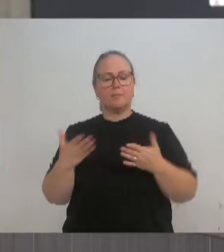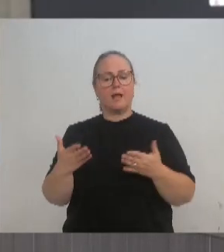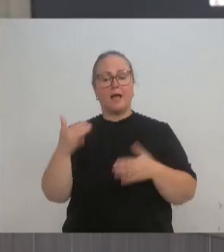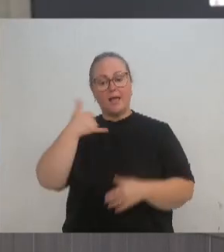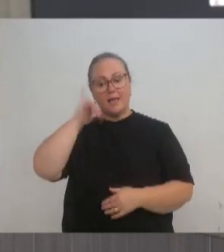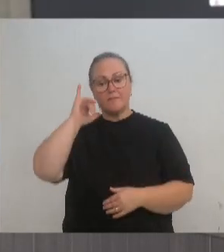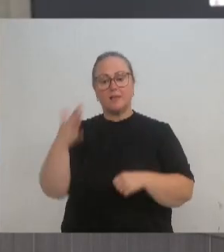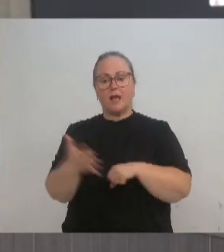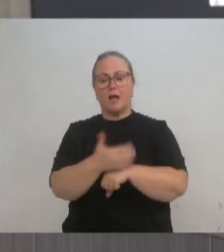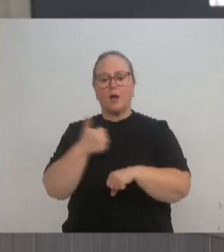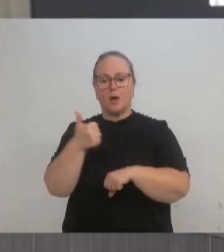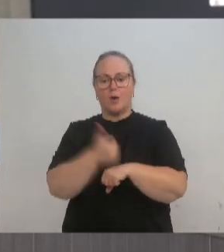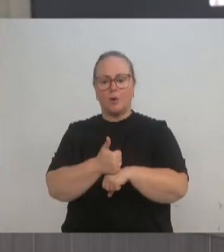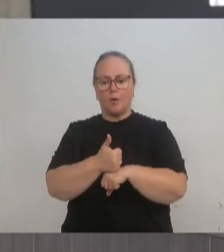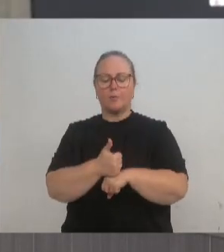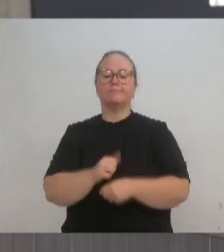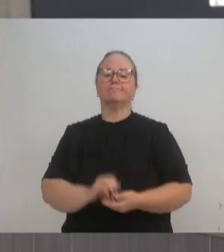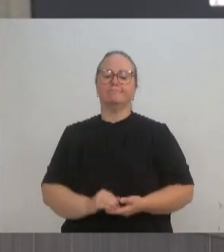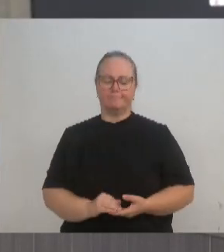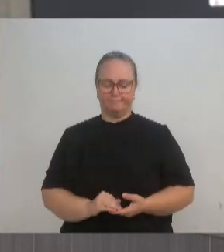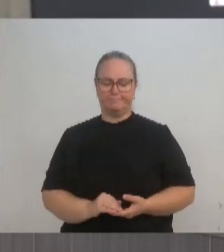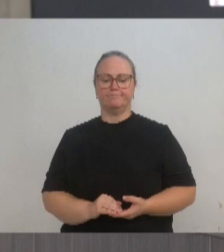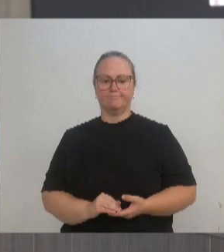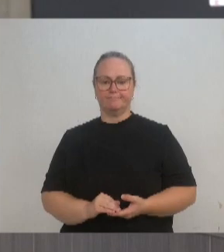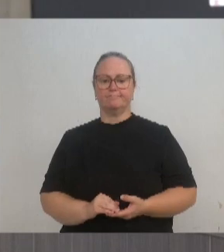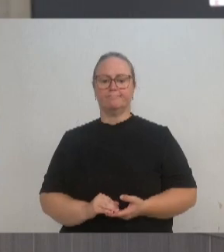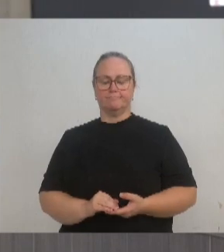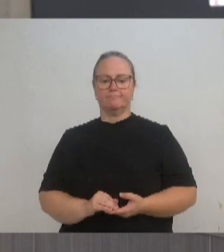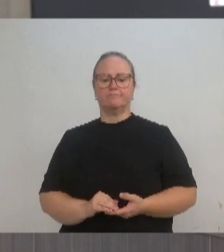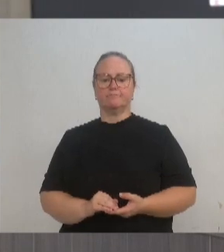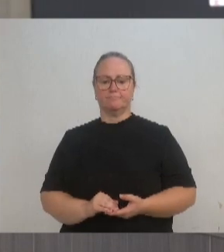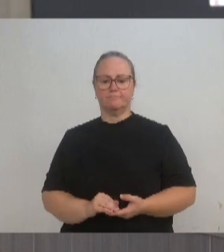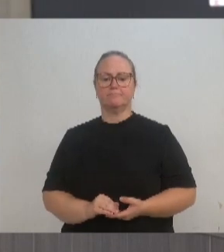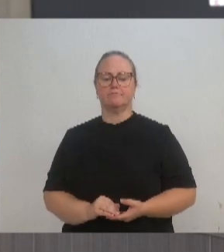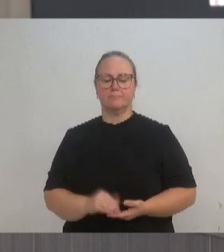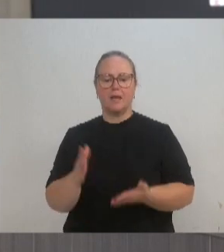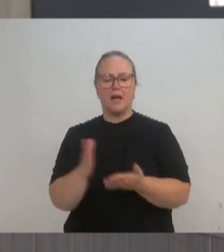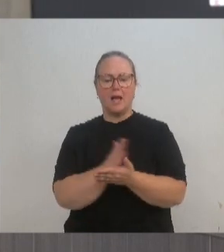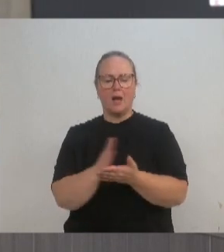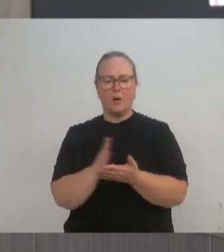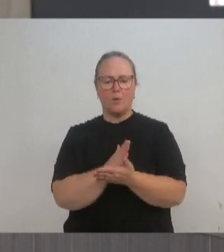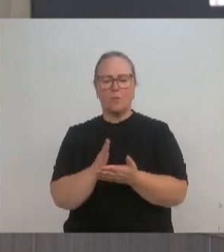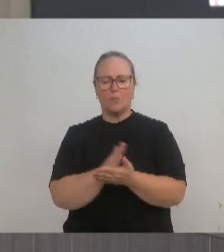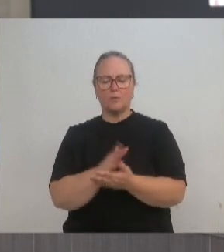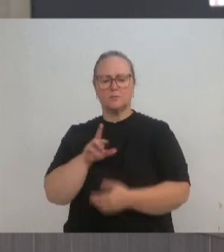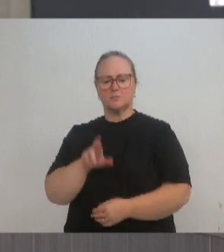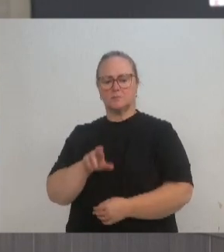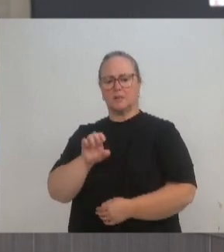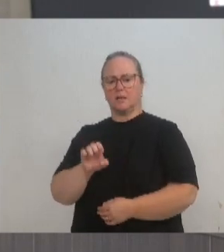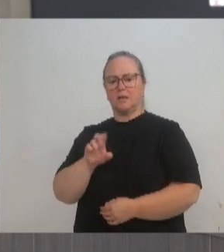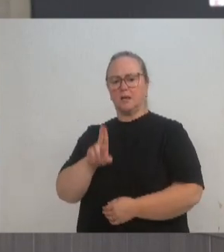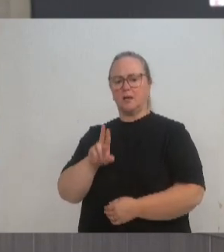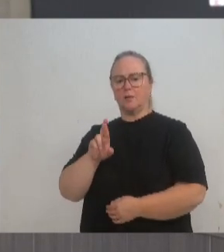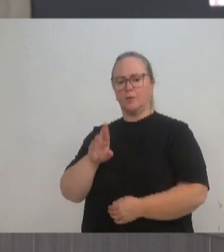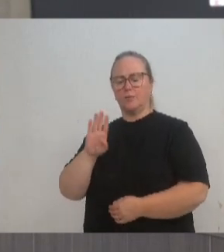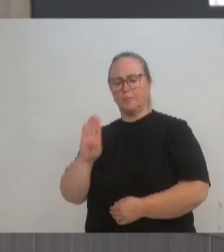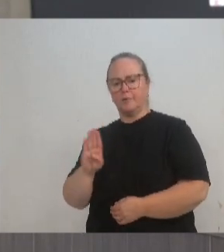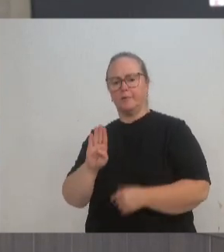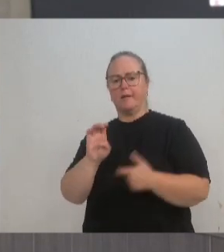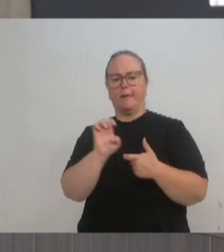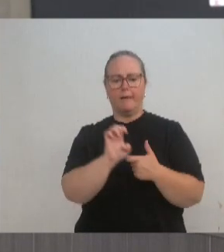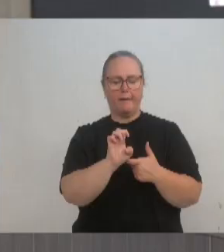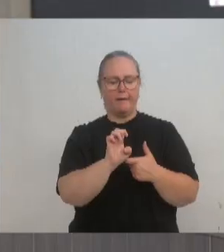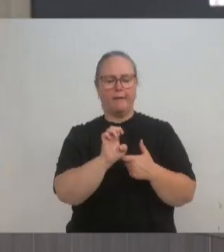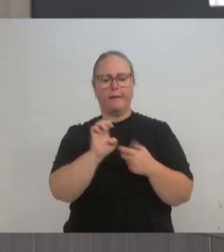muitas até já desacreditam do próprio sistema da REURB-E, REURB-S, porque já caíram em golpes passados. Então é